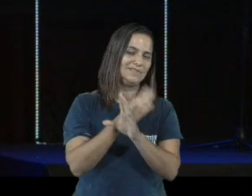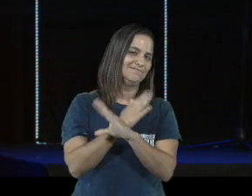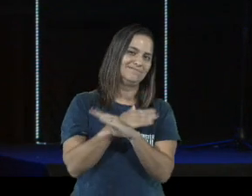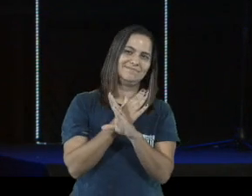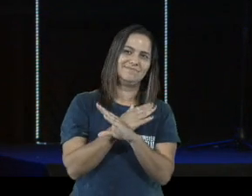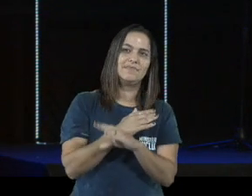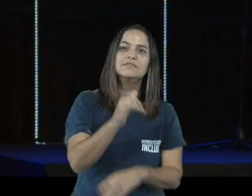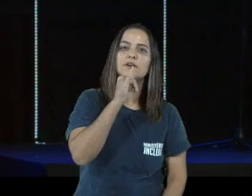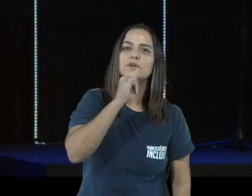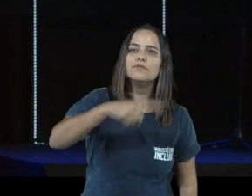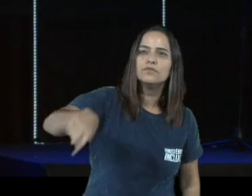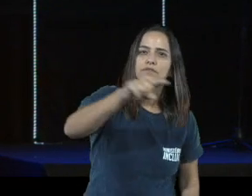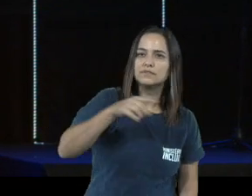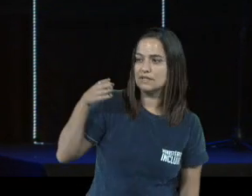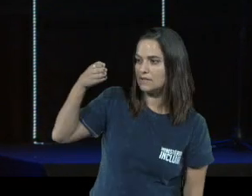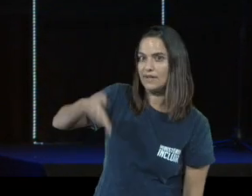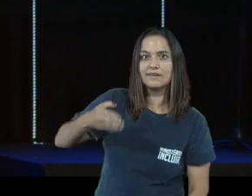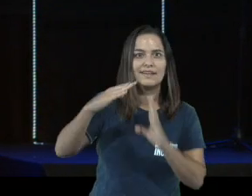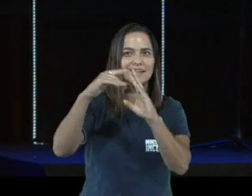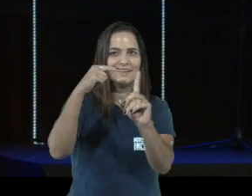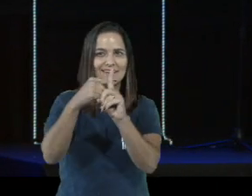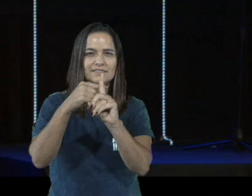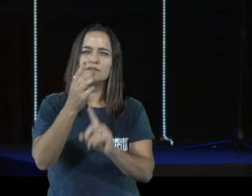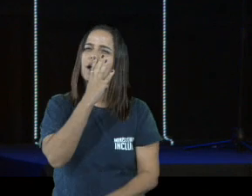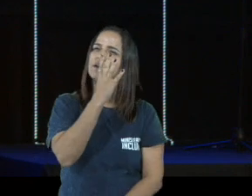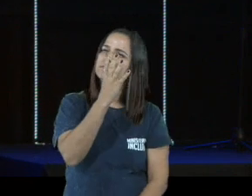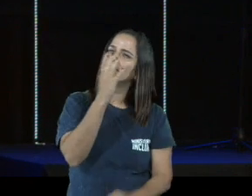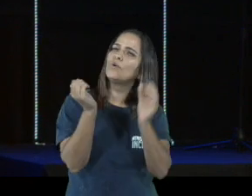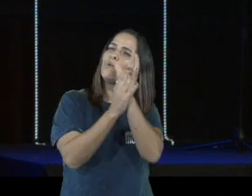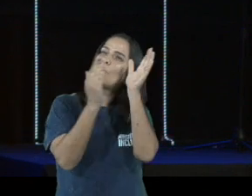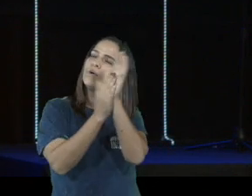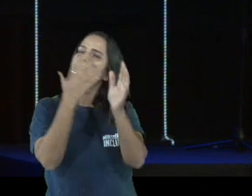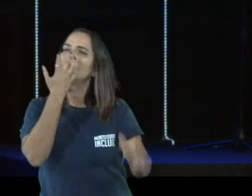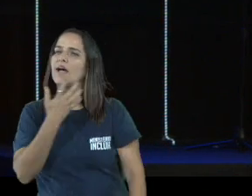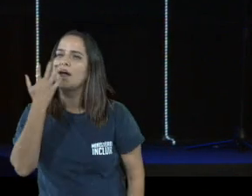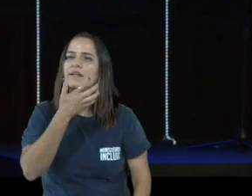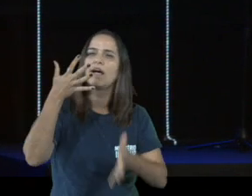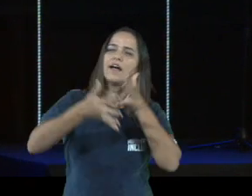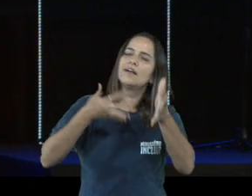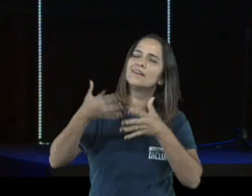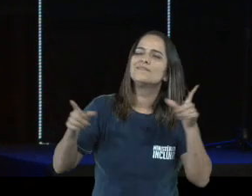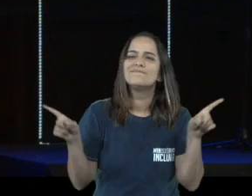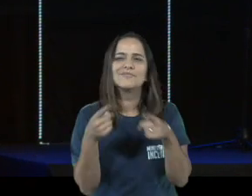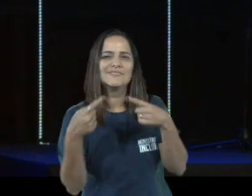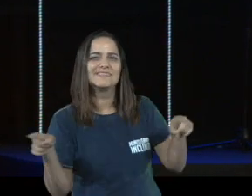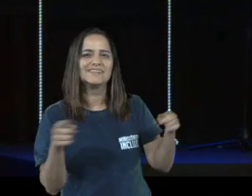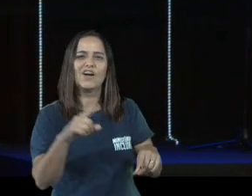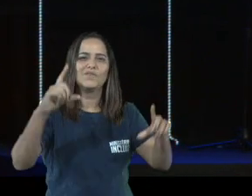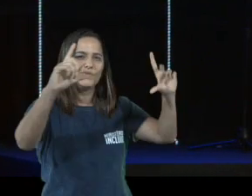levanta a mão para cima cantar um louvor Tira uma foto com alguém fala aleluia glória a Deus Ei você não vai resolver nome